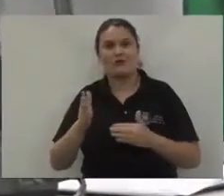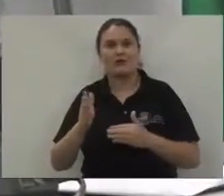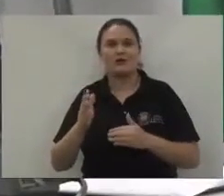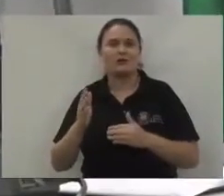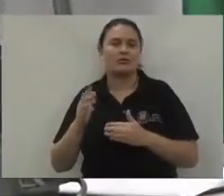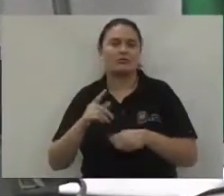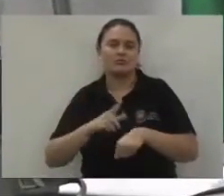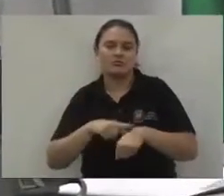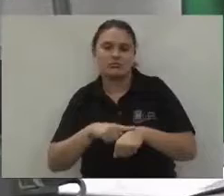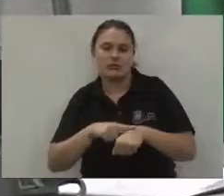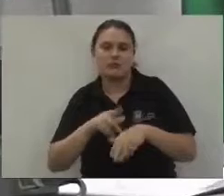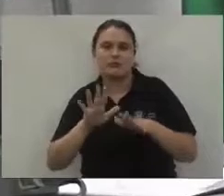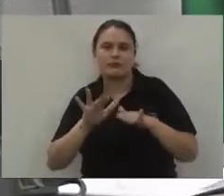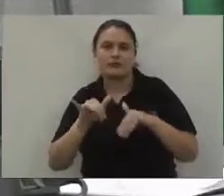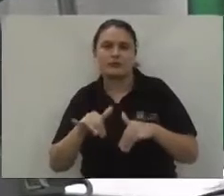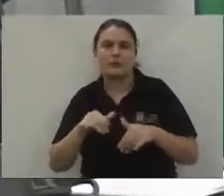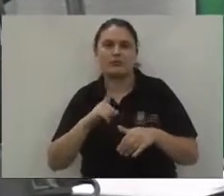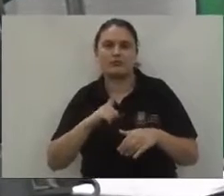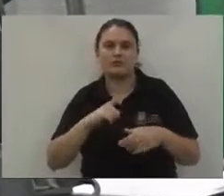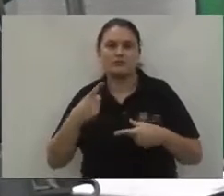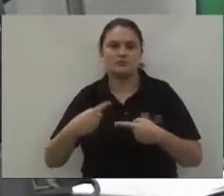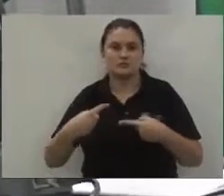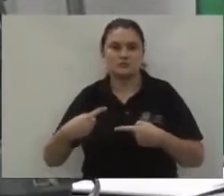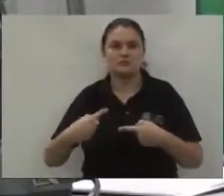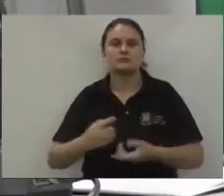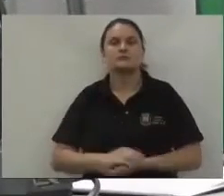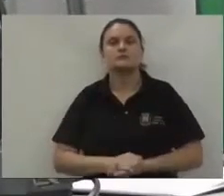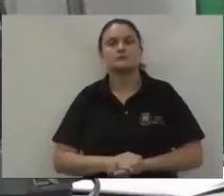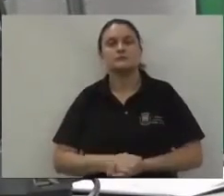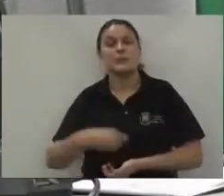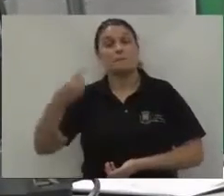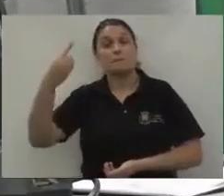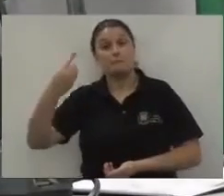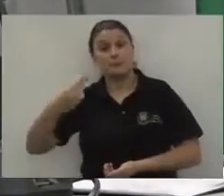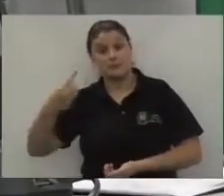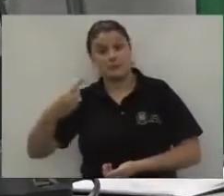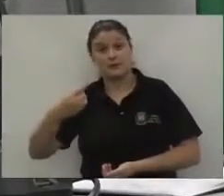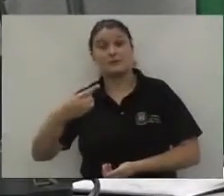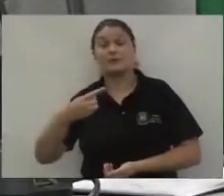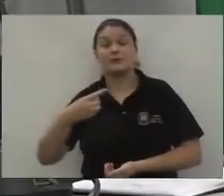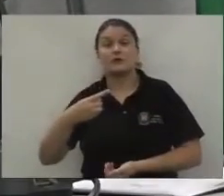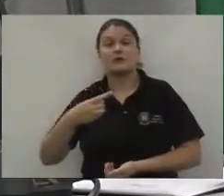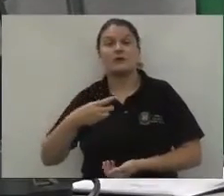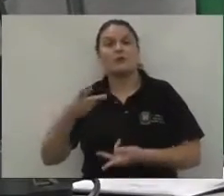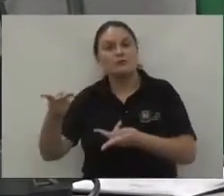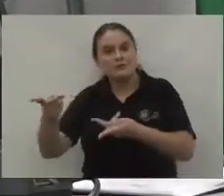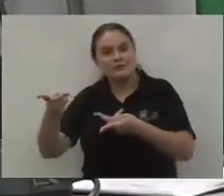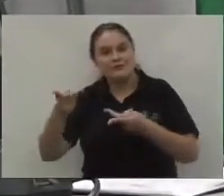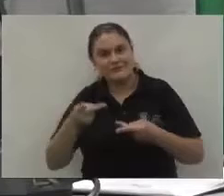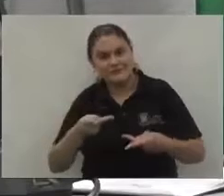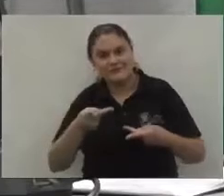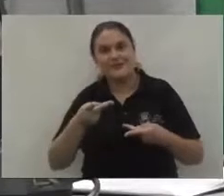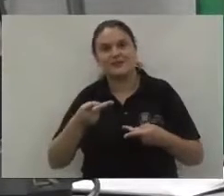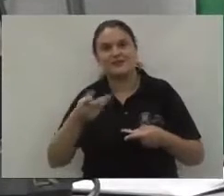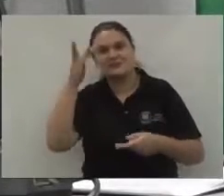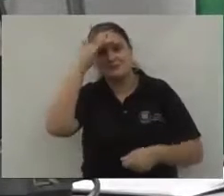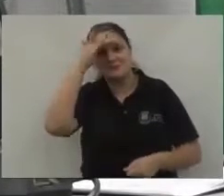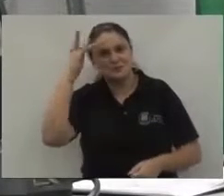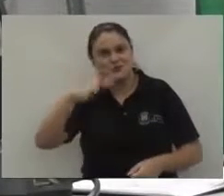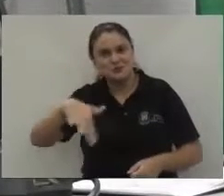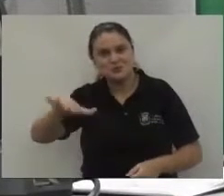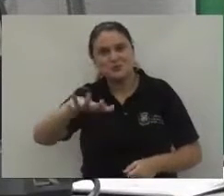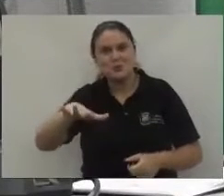últimos minutos finais que nós temos aqui. Primeiro, com certeza, aí fazer um convite para que as